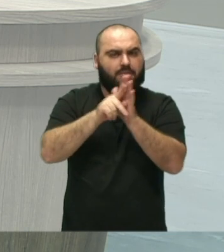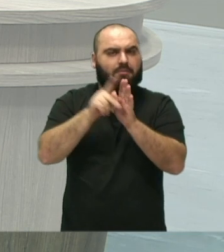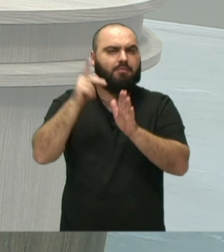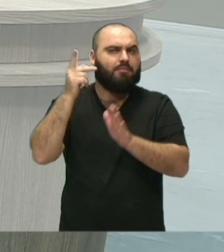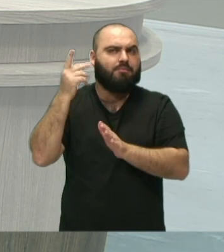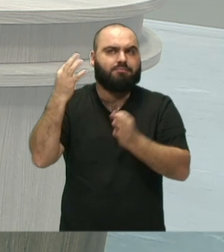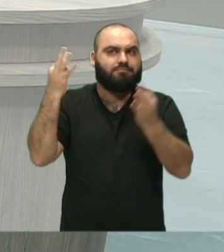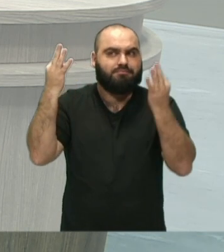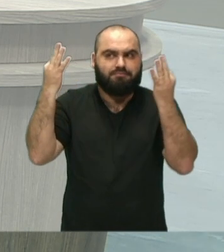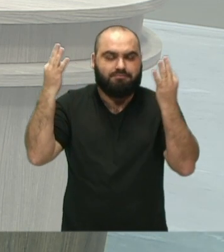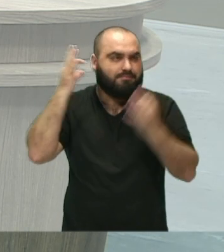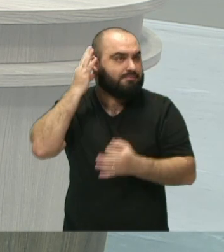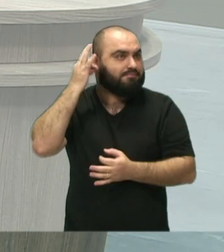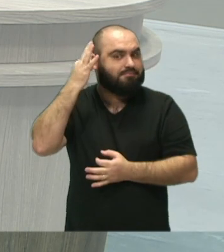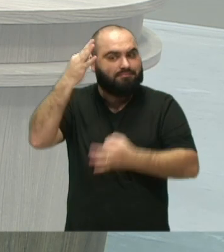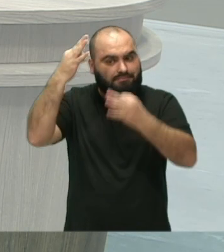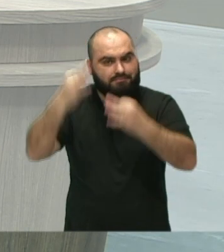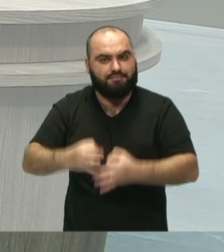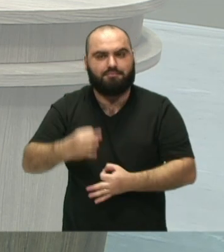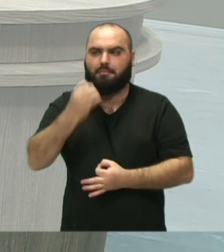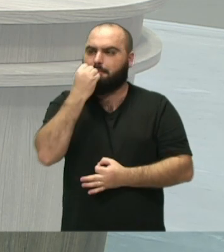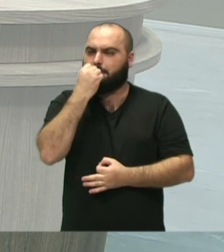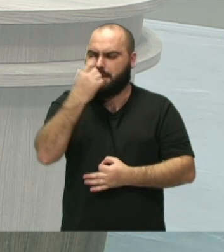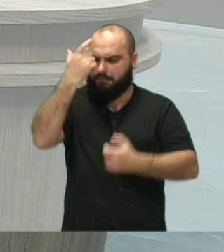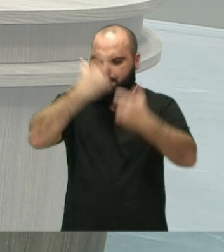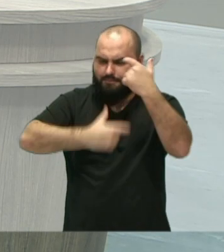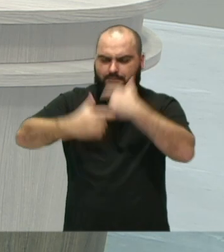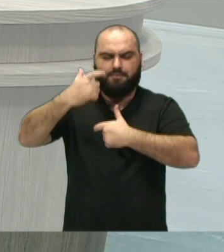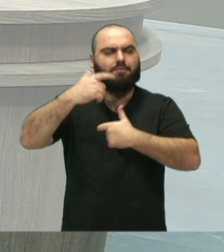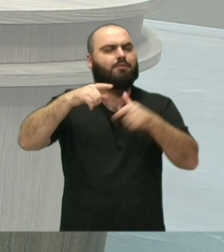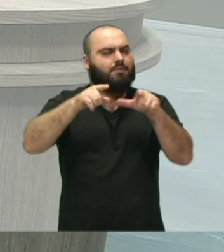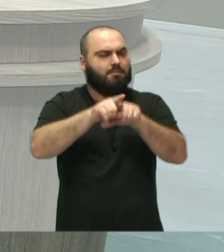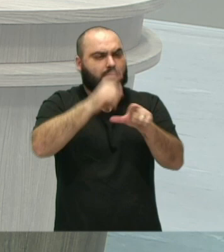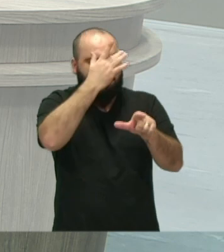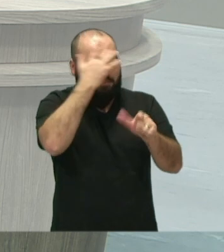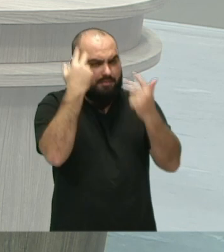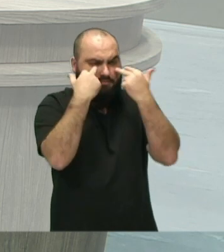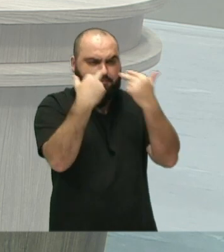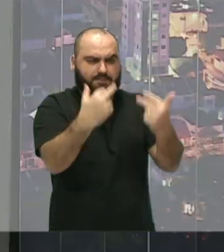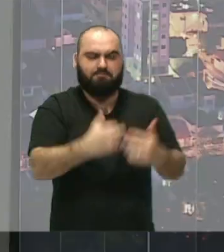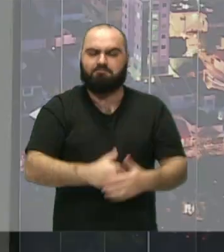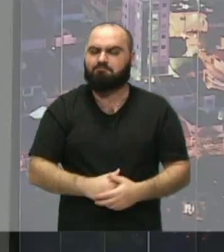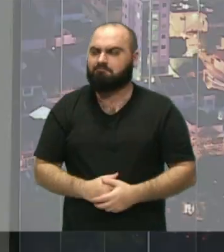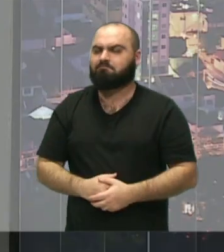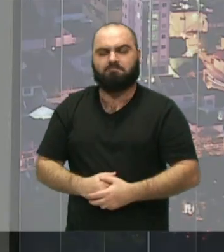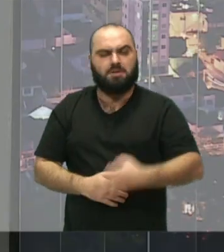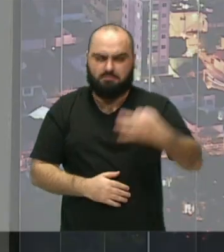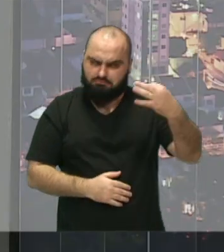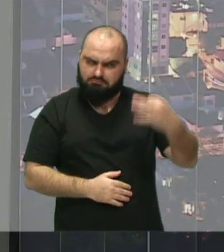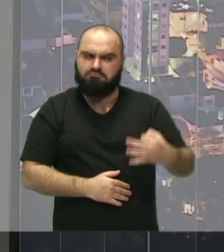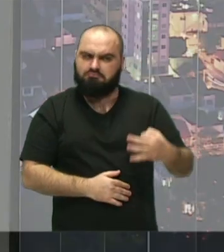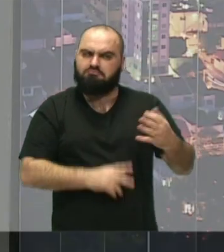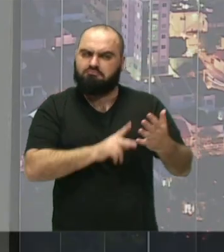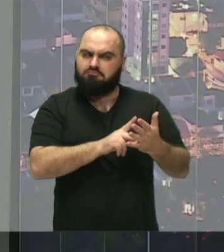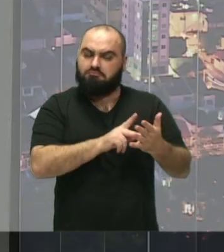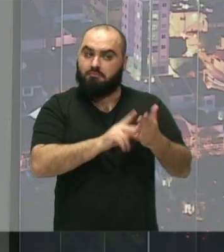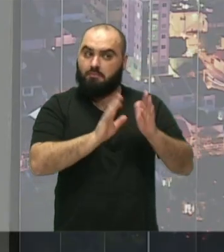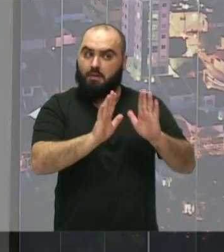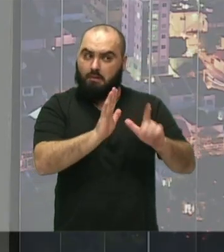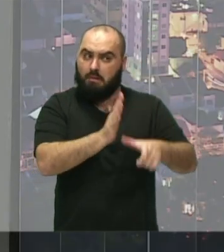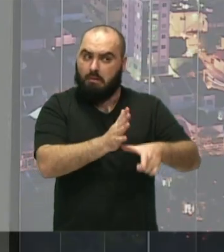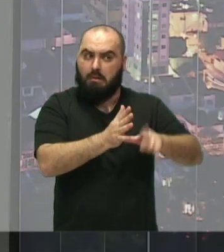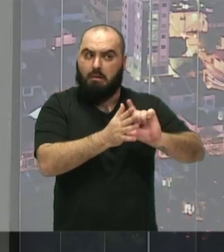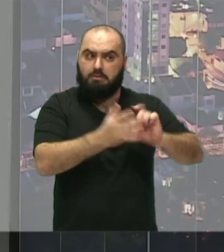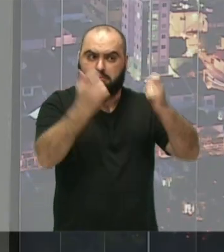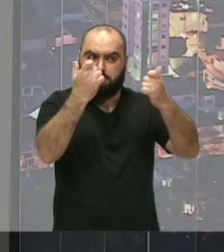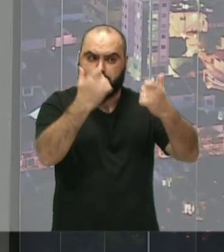que puderem assisti-la. Com certeza vai fazer, nós temos grandes coisas. Mas assim, antes de começar, eu sou